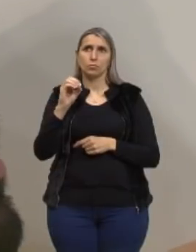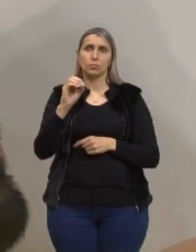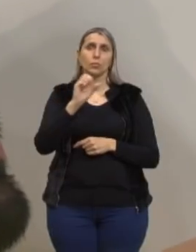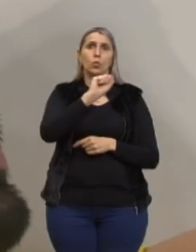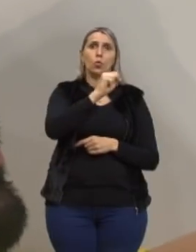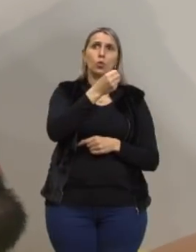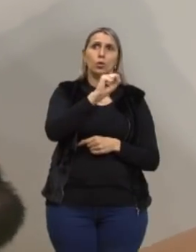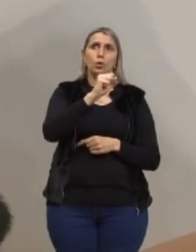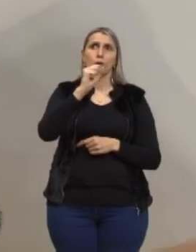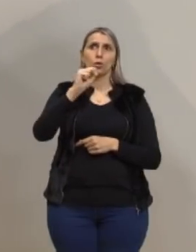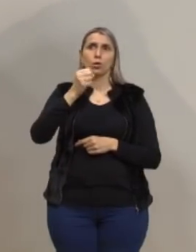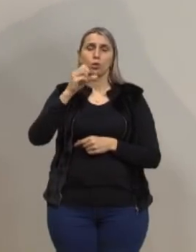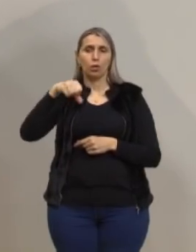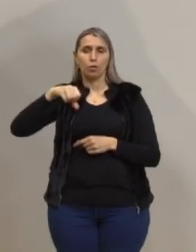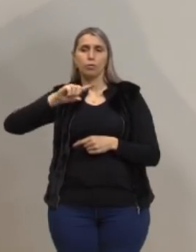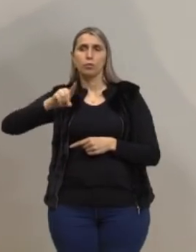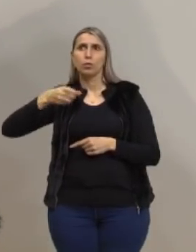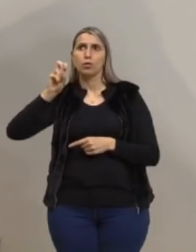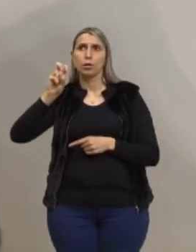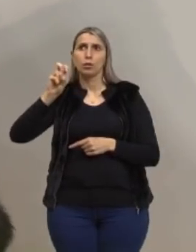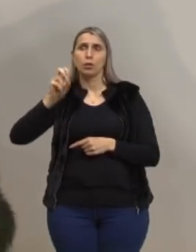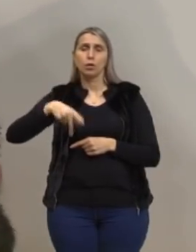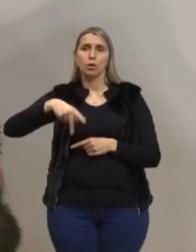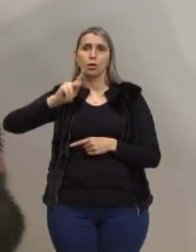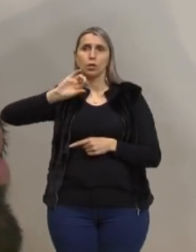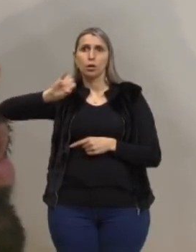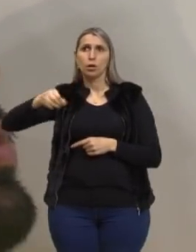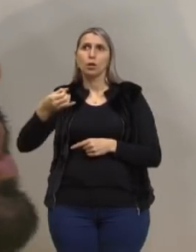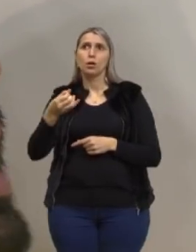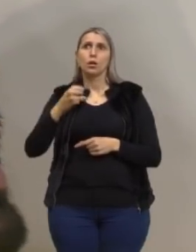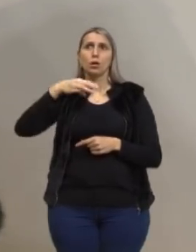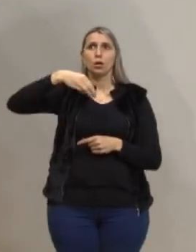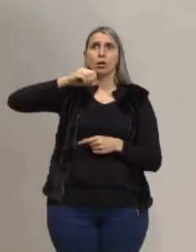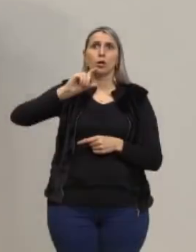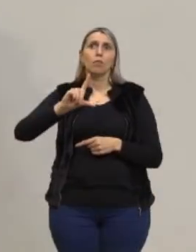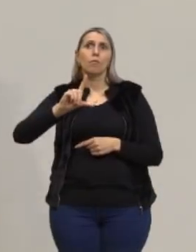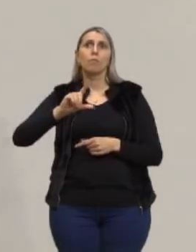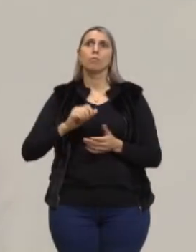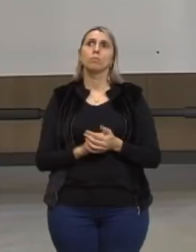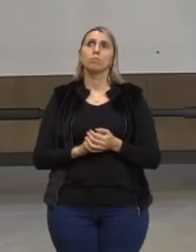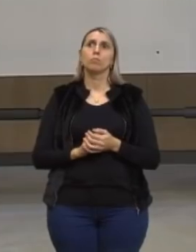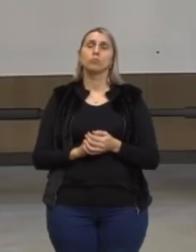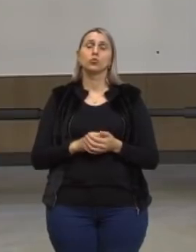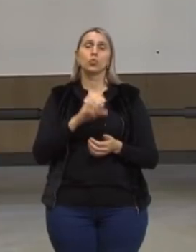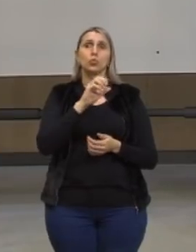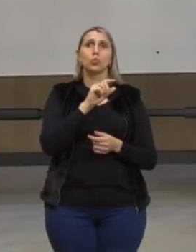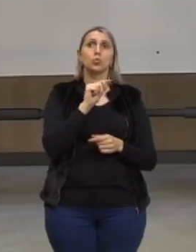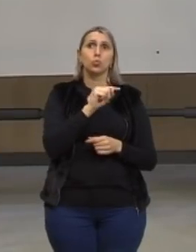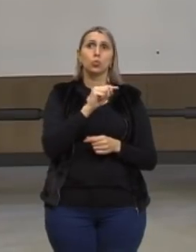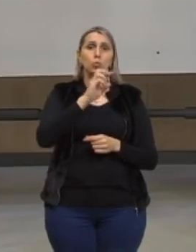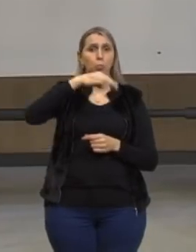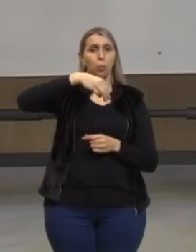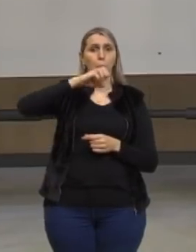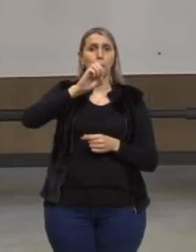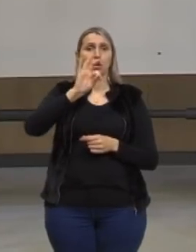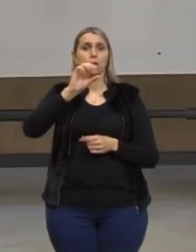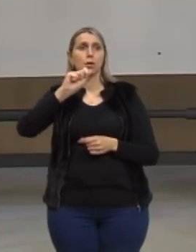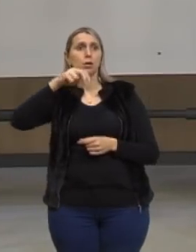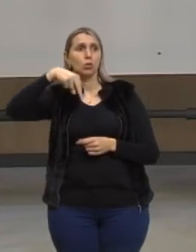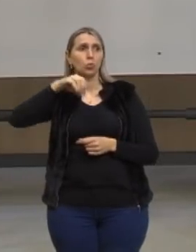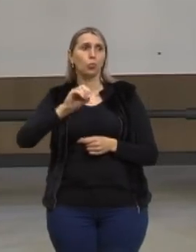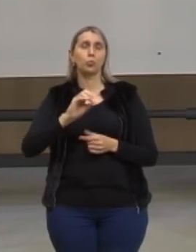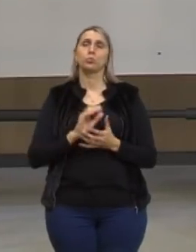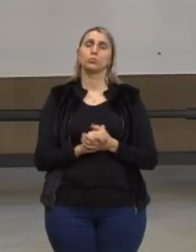889 vírgula 5 kg de saúde e por mol de quem do metano